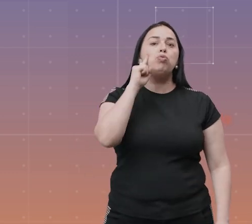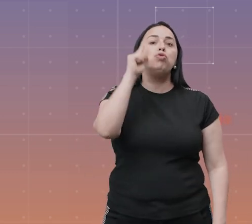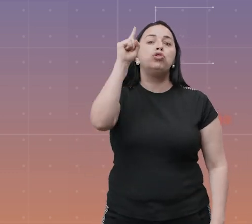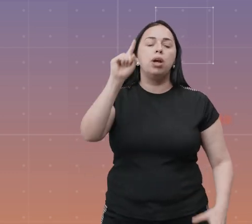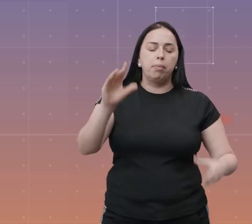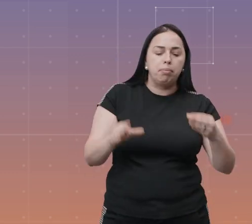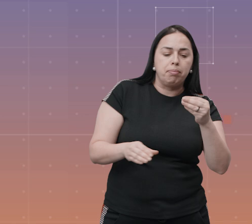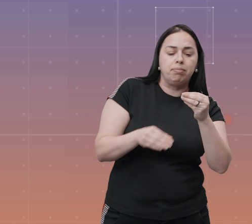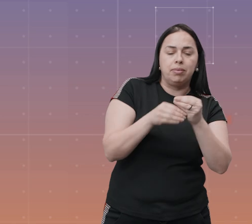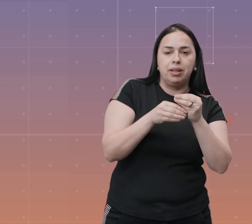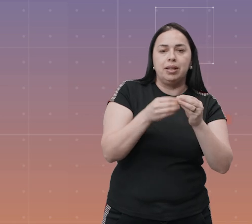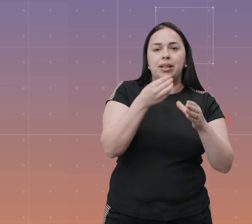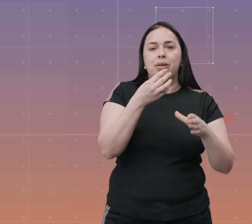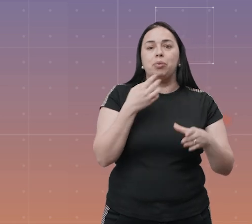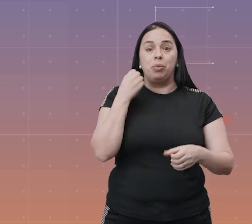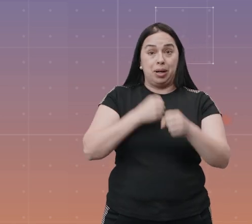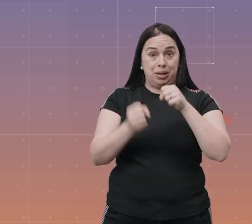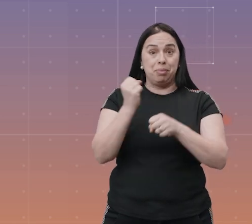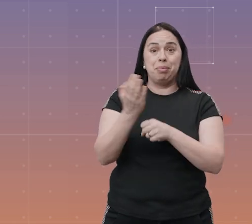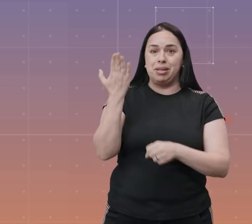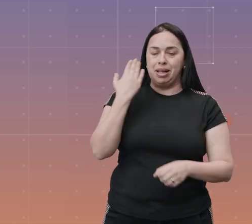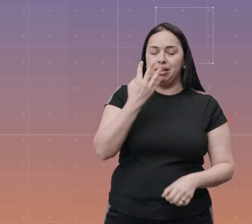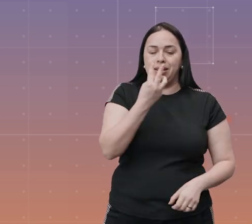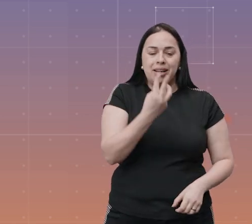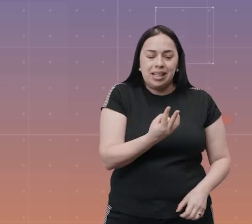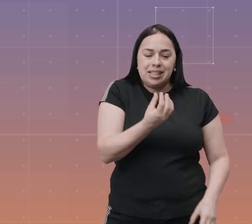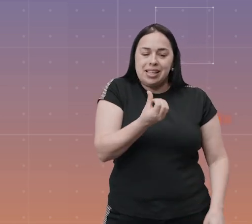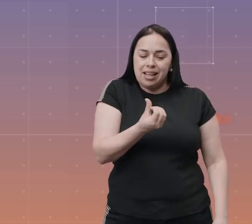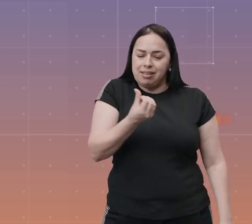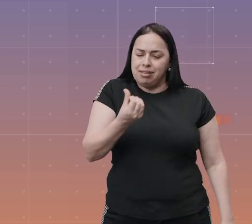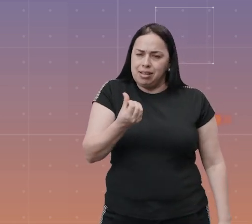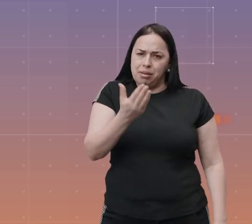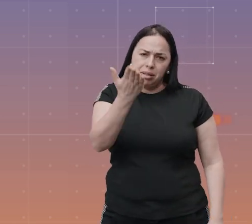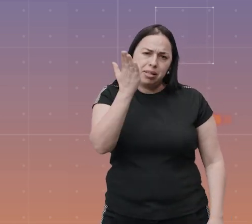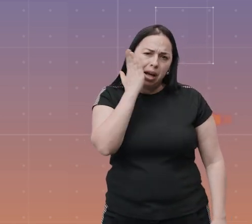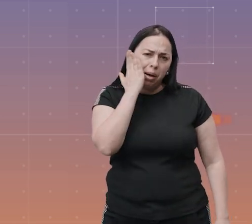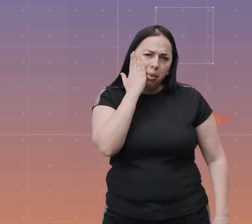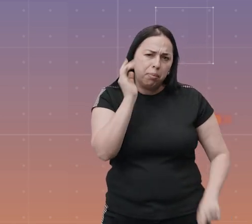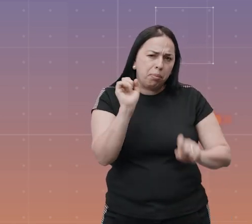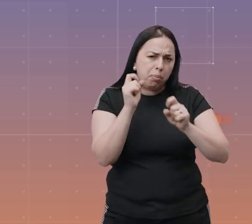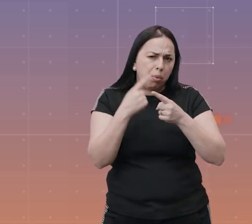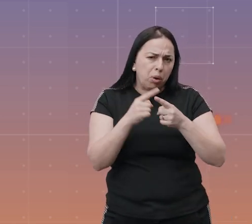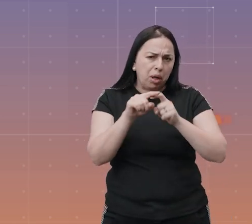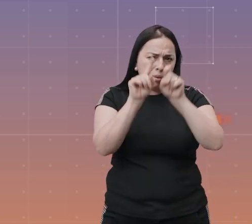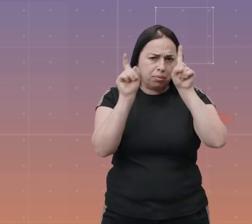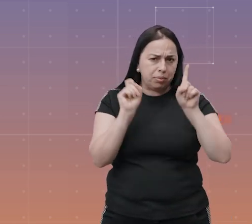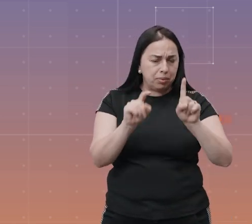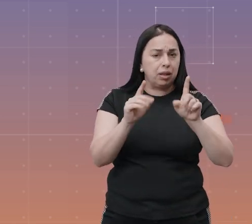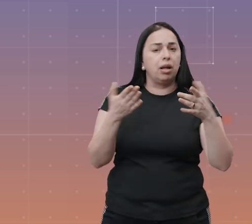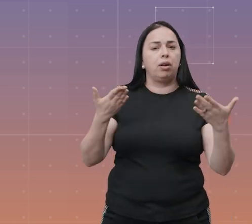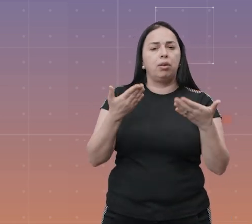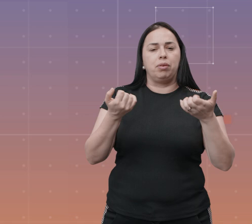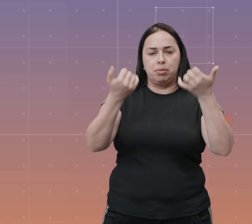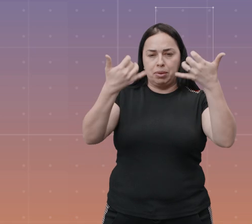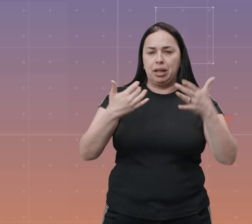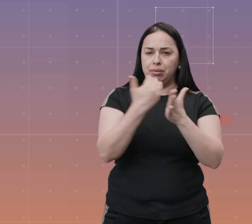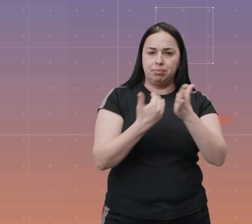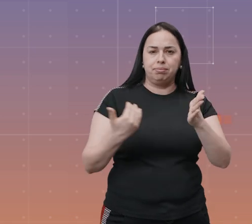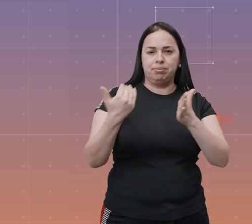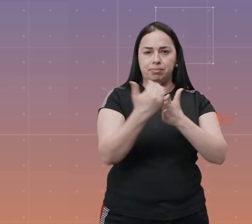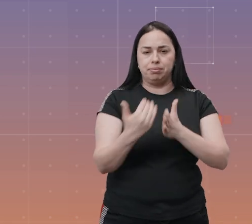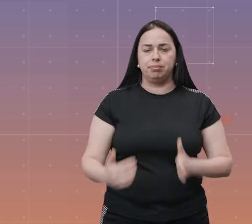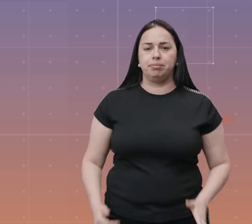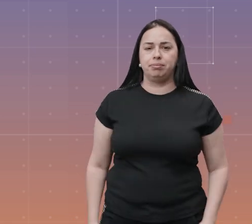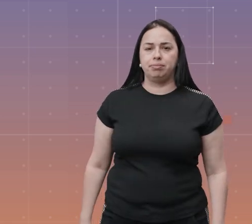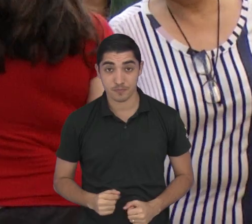2024 foi assim, e teve 366 dias. Mas você sabe o porquê? Nessa reportagem você vai